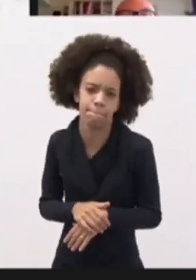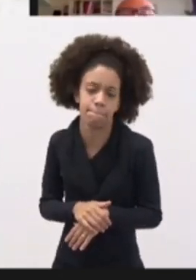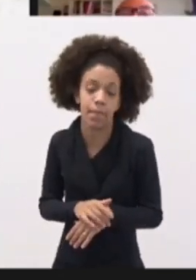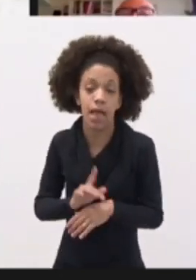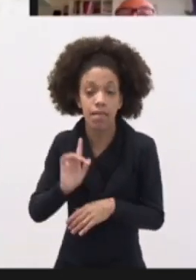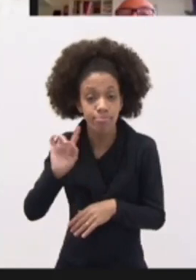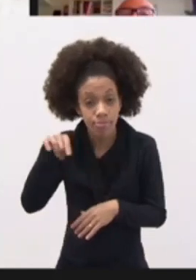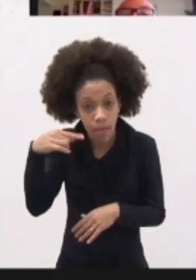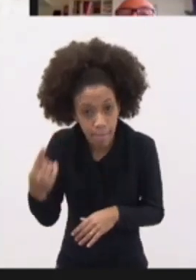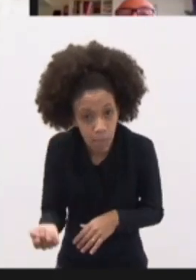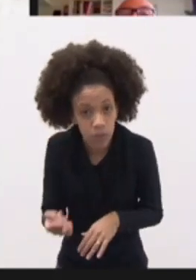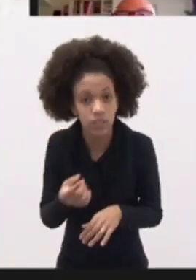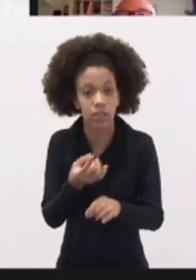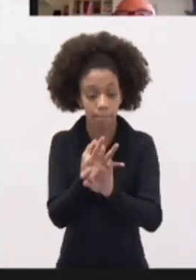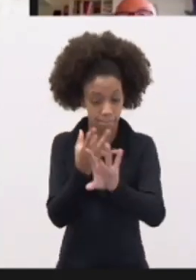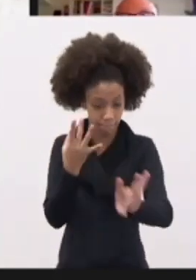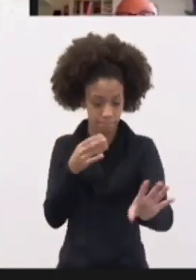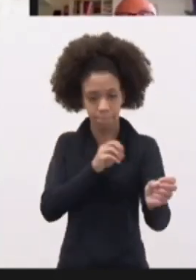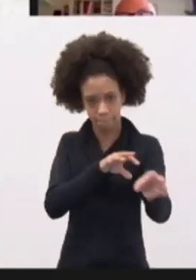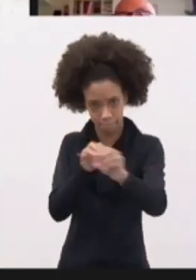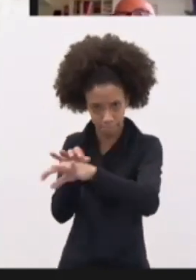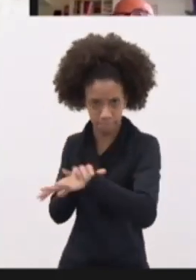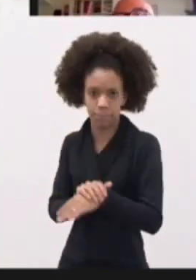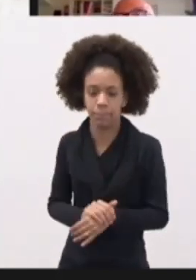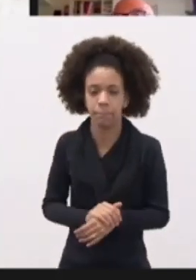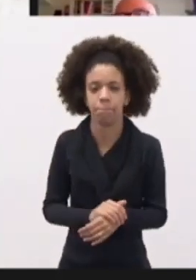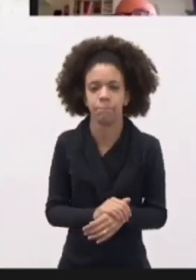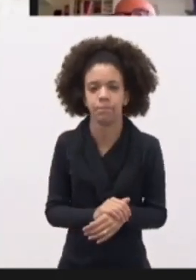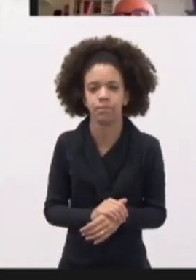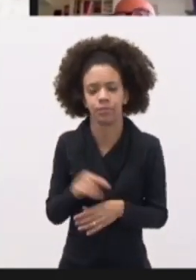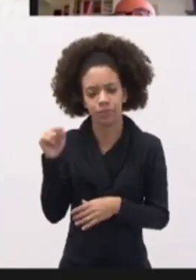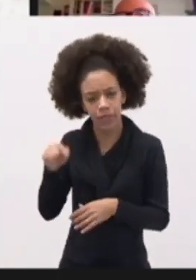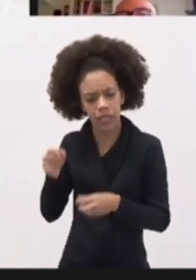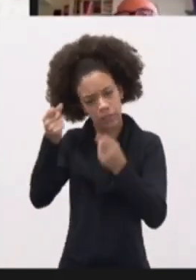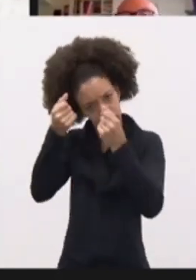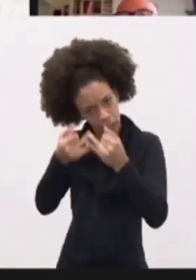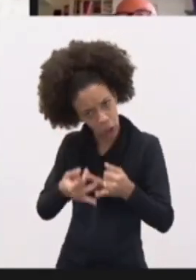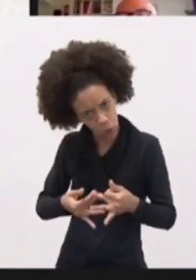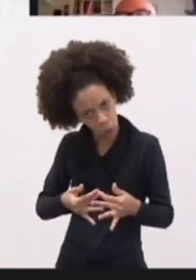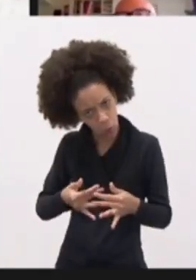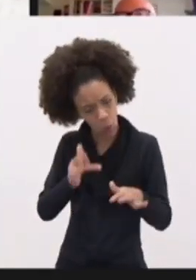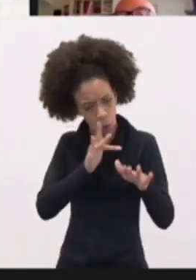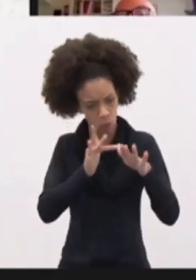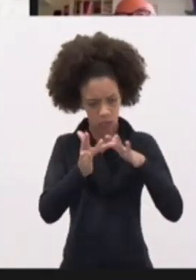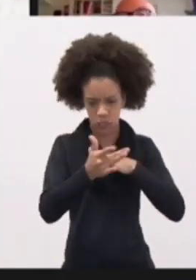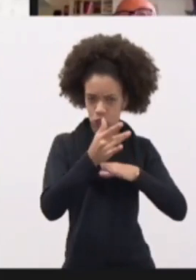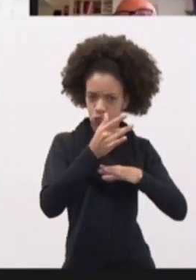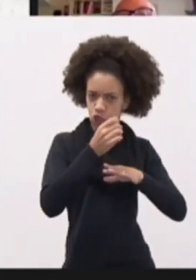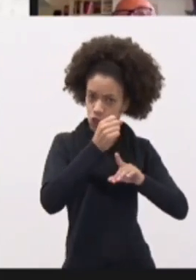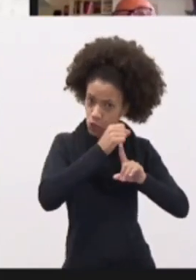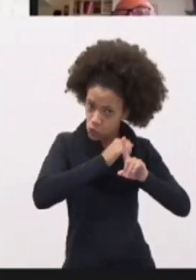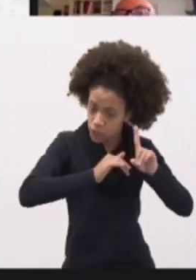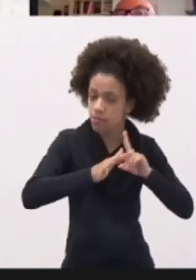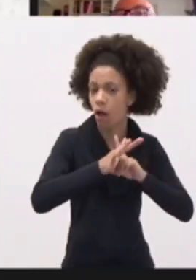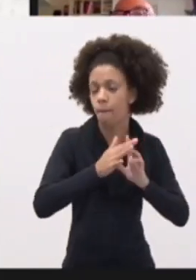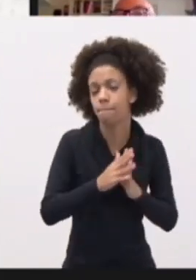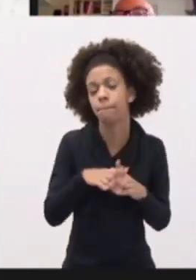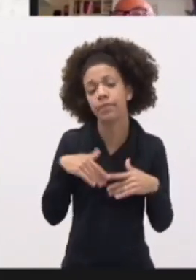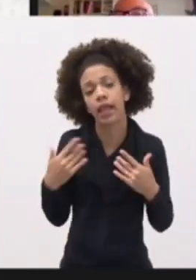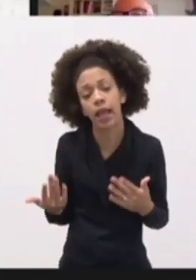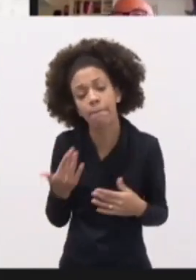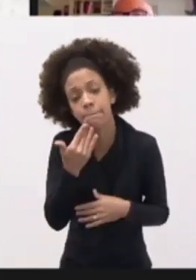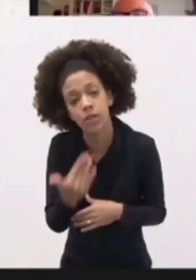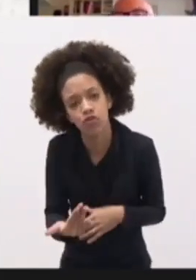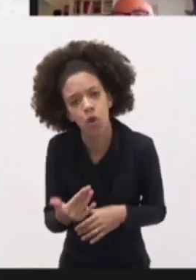Após ele disponibilizar essa aula, que é o podcast, né, ele colocou a aula do podcast numa rede social, né, e pediu para os